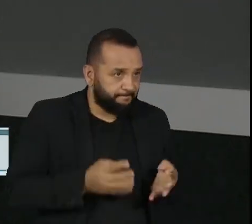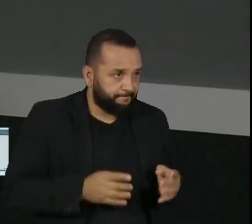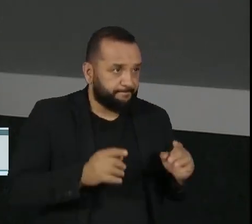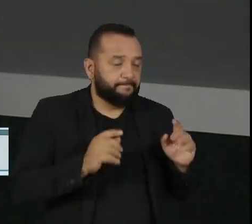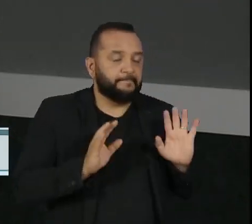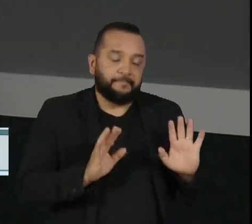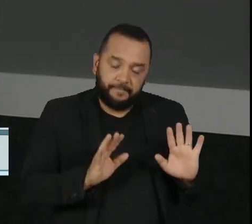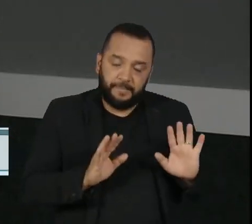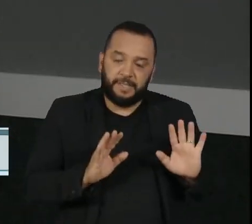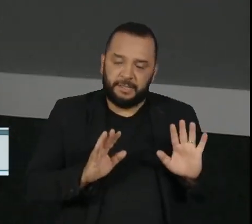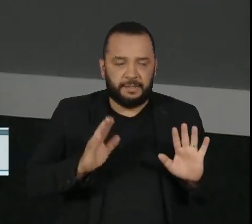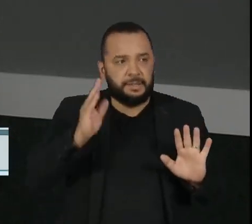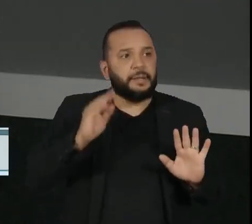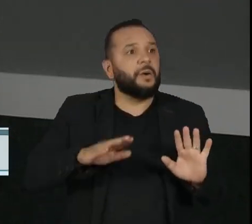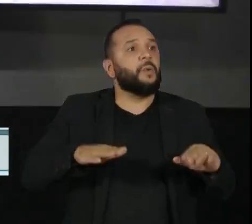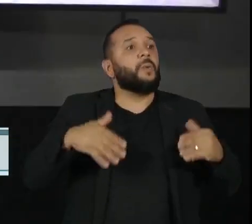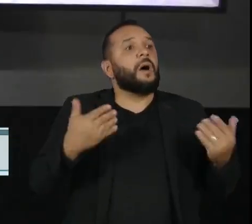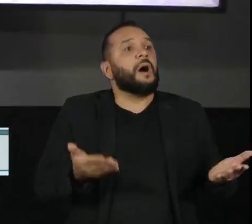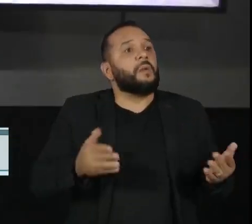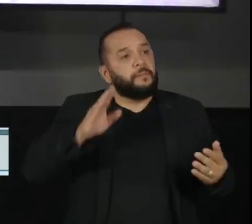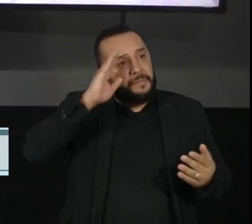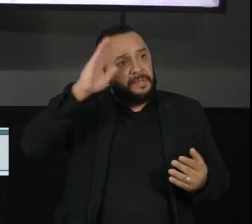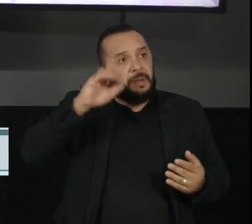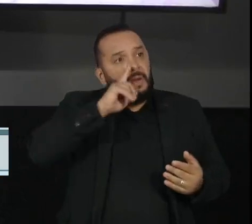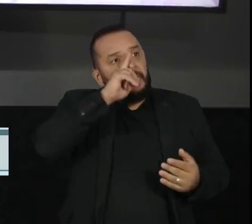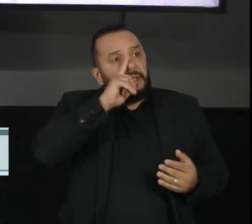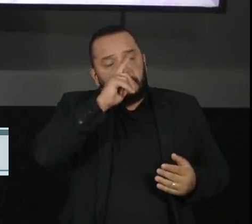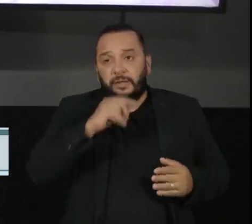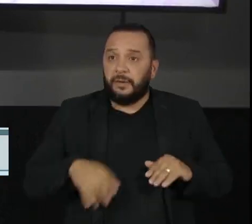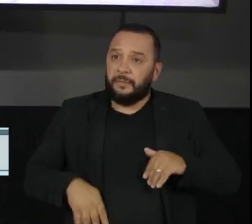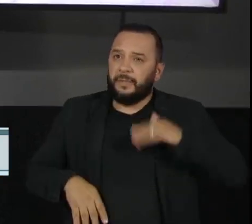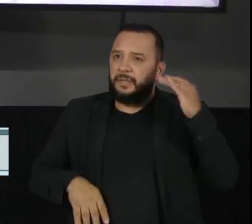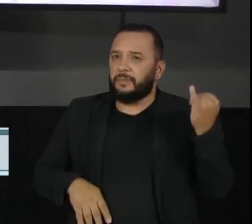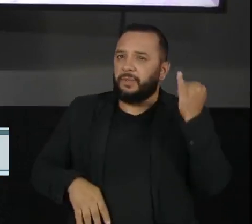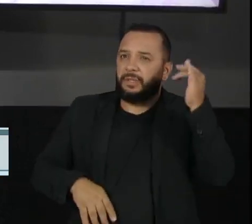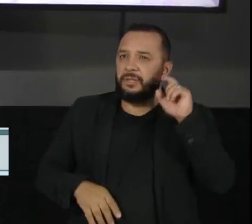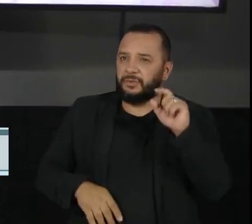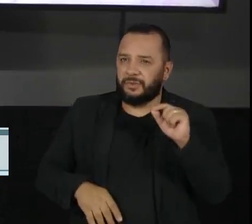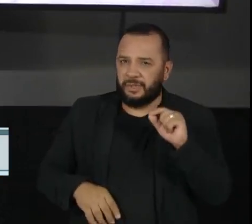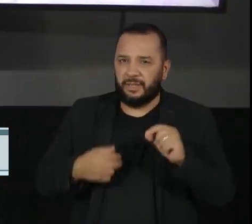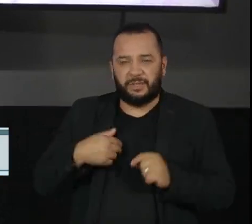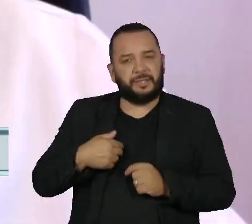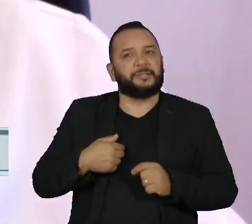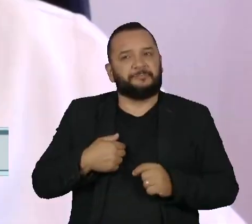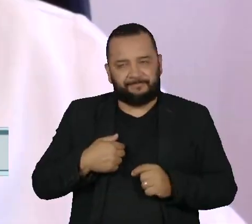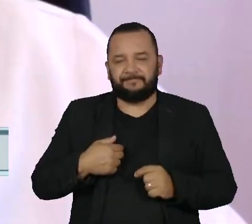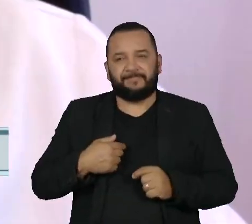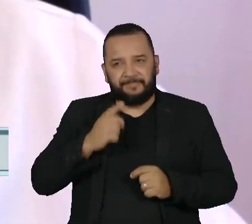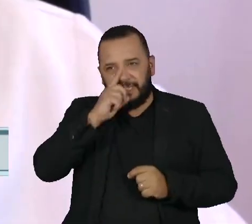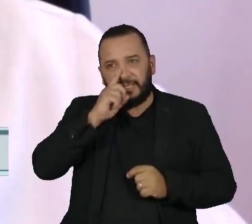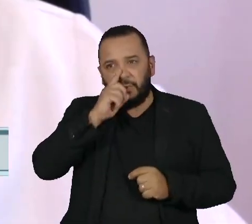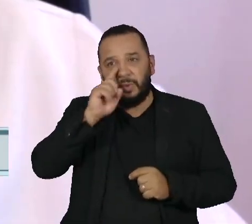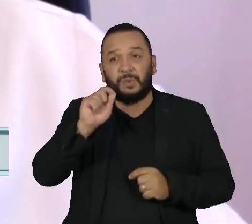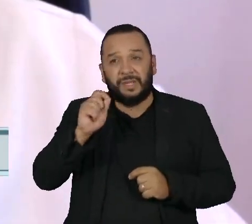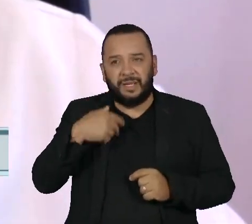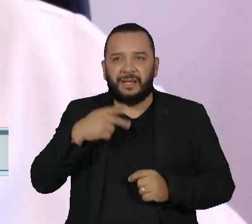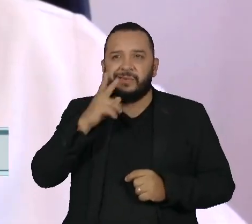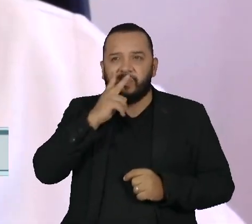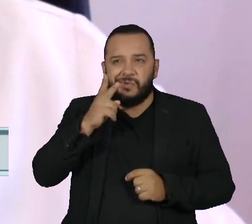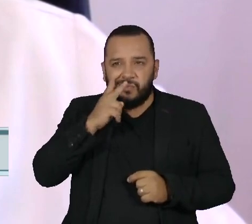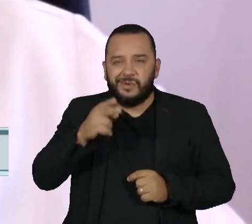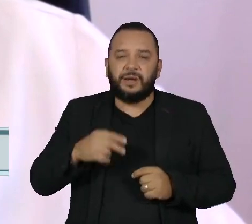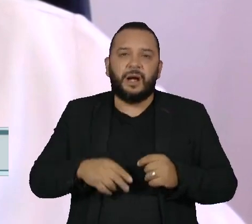os principais fatores de risco? Os mais importantes da nossa realidade é o consumo de tabaco e álcool, o tabagismo e o etilismo,